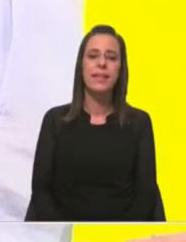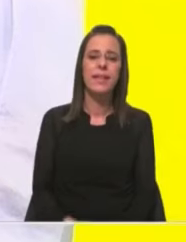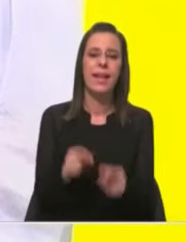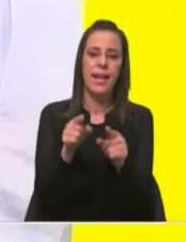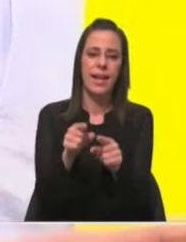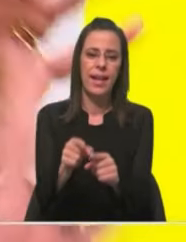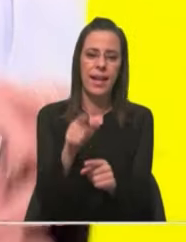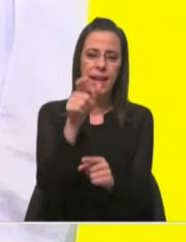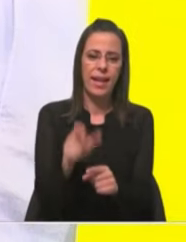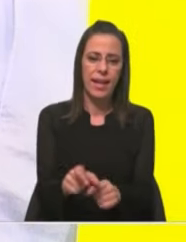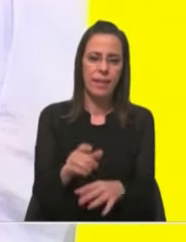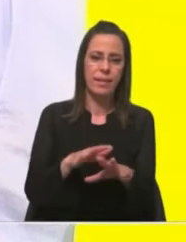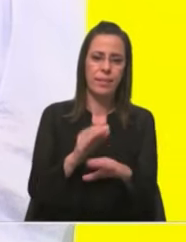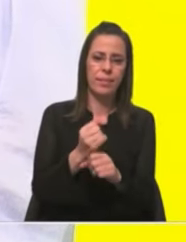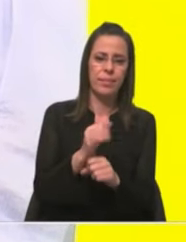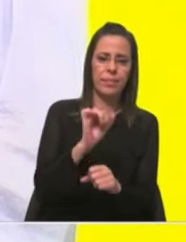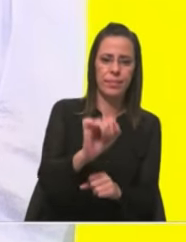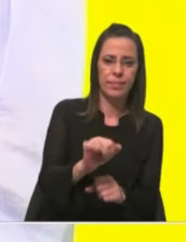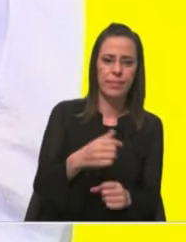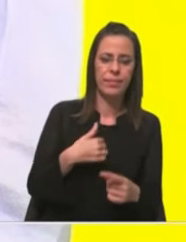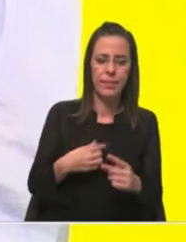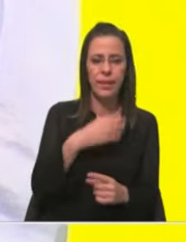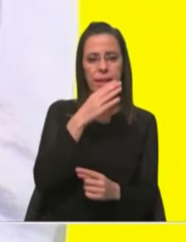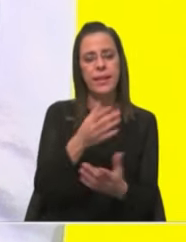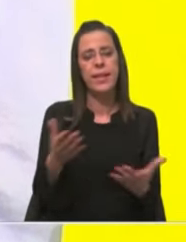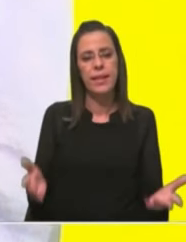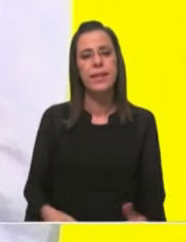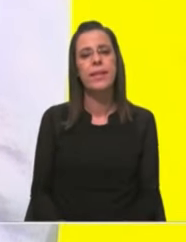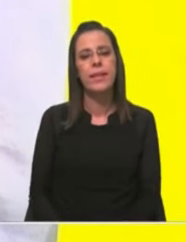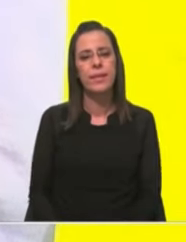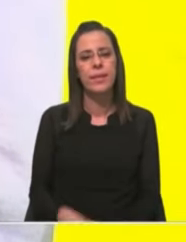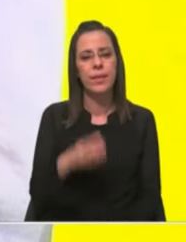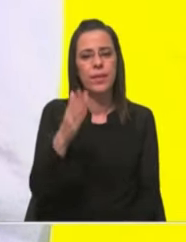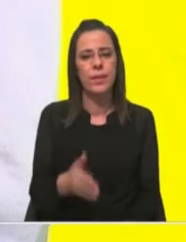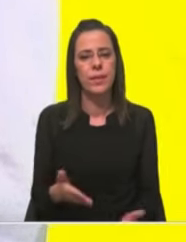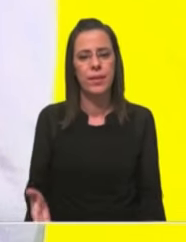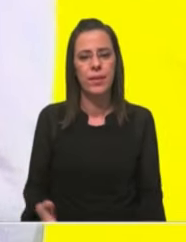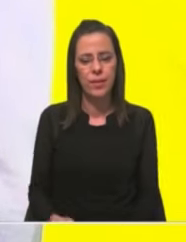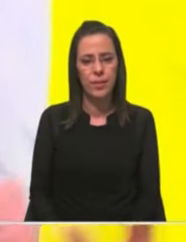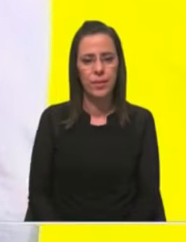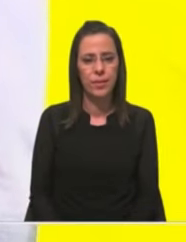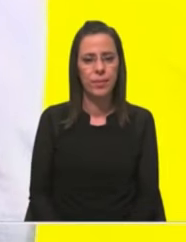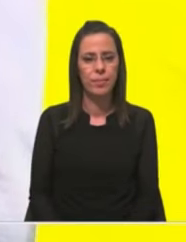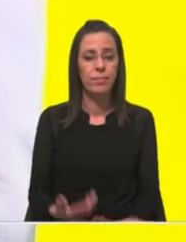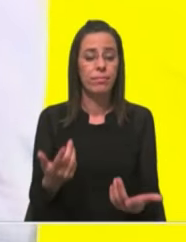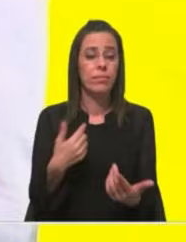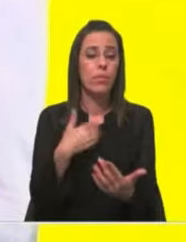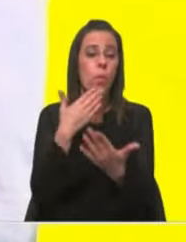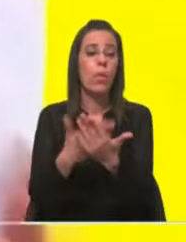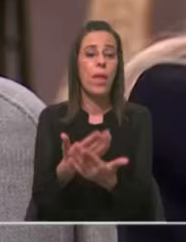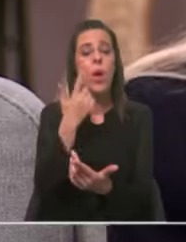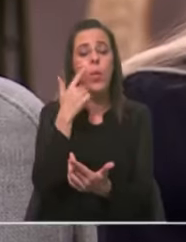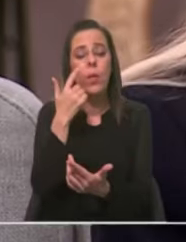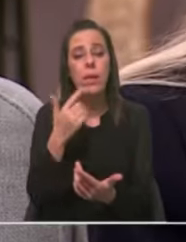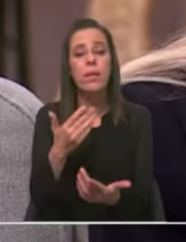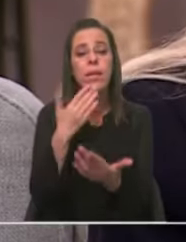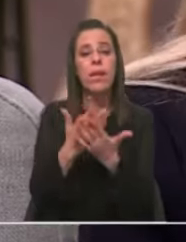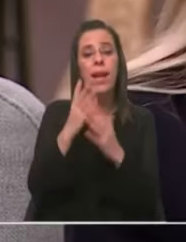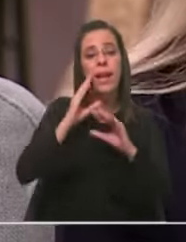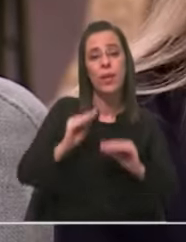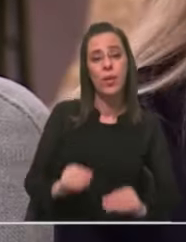ele, obra dele. E eu tenho que dizer isto porque é o que é justo. Eu dei o conhecimento, a